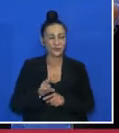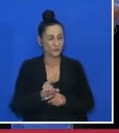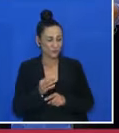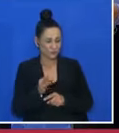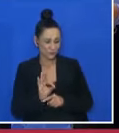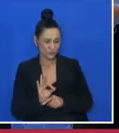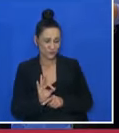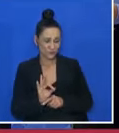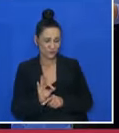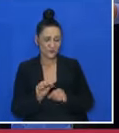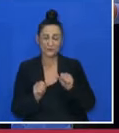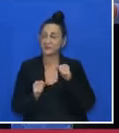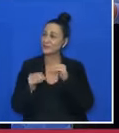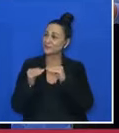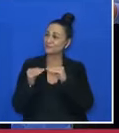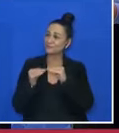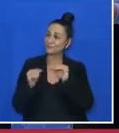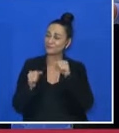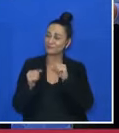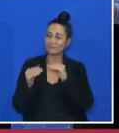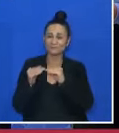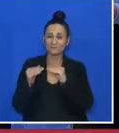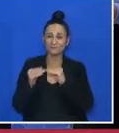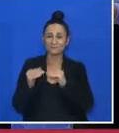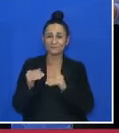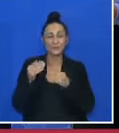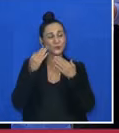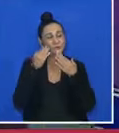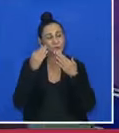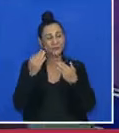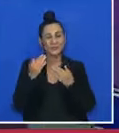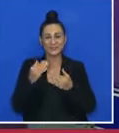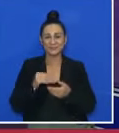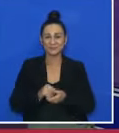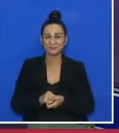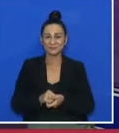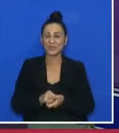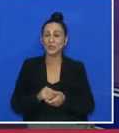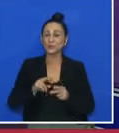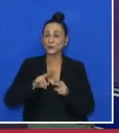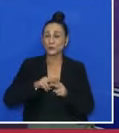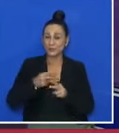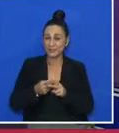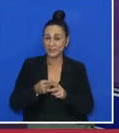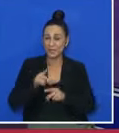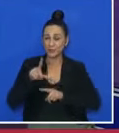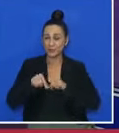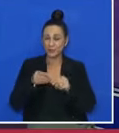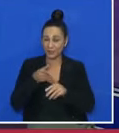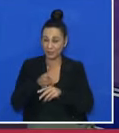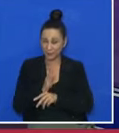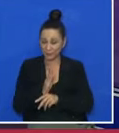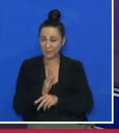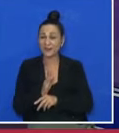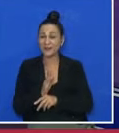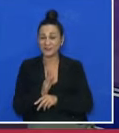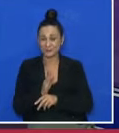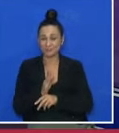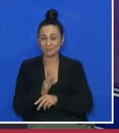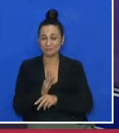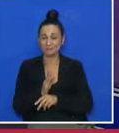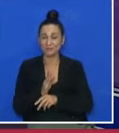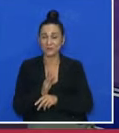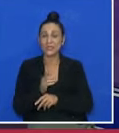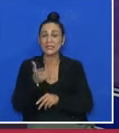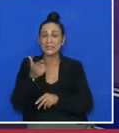Os auditores confirmam? Sim, confirmo. Sim, confirmo. Obrigado. Dupla Sena, sorteio realizado, validado.